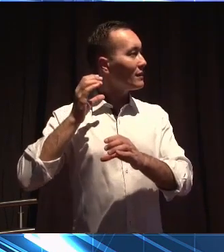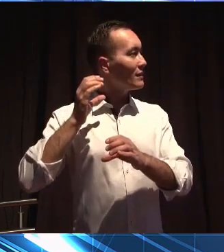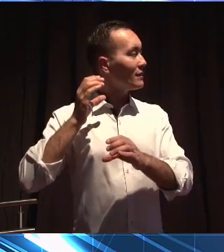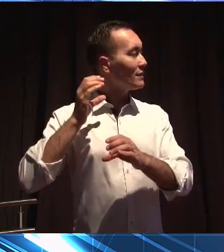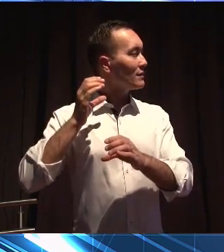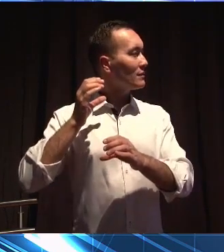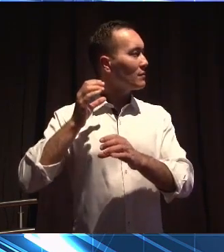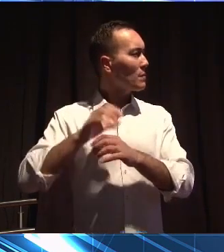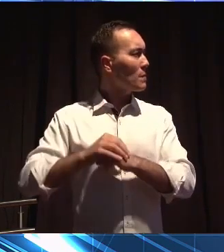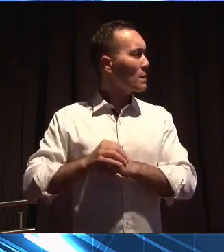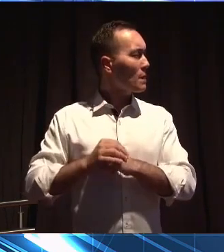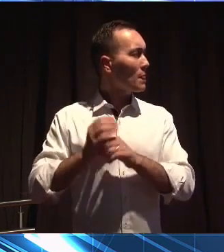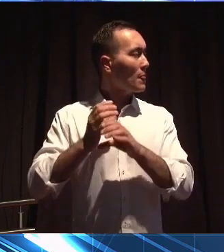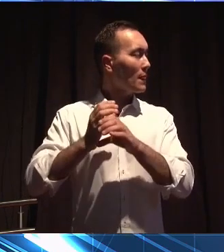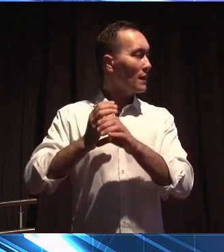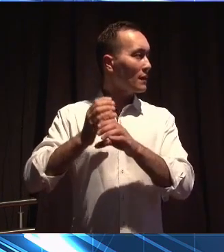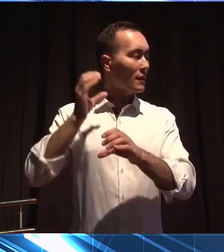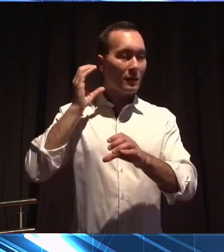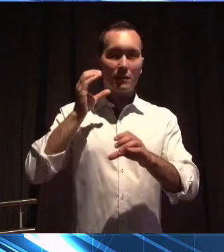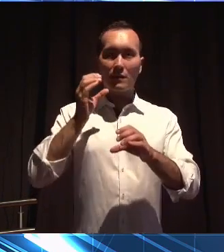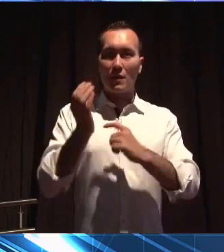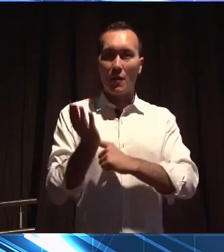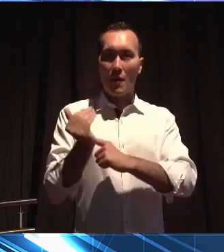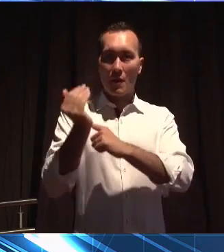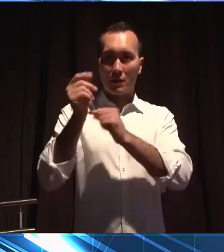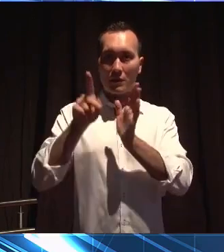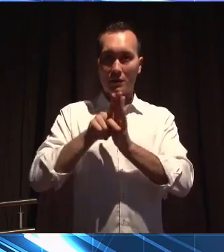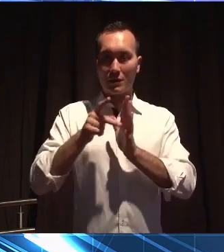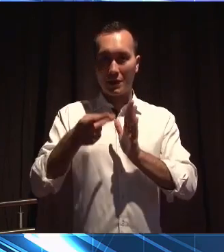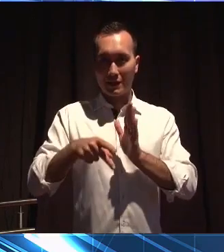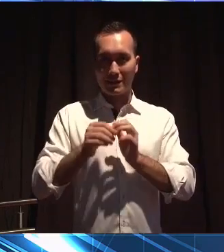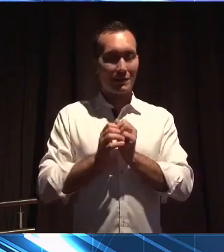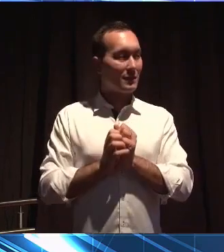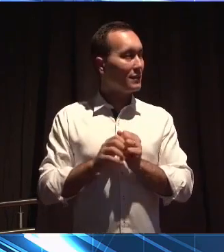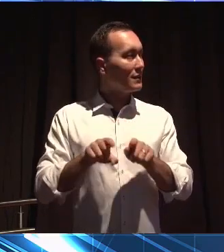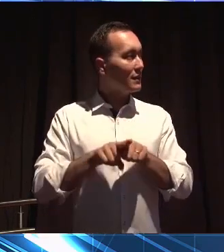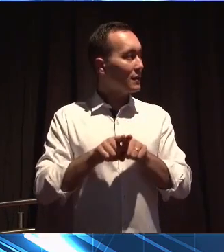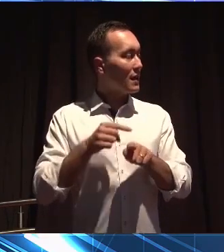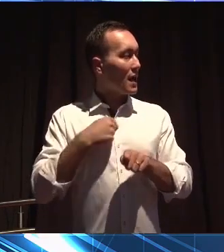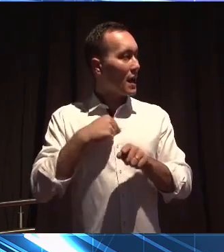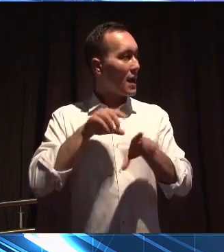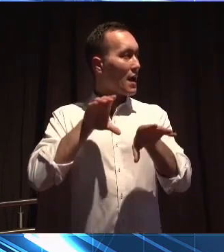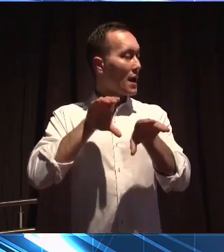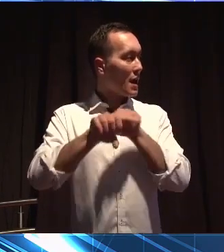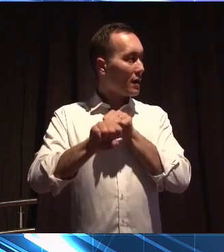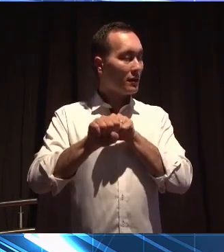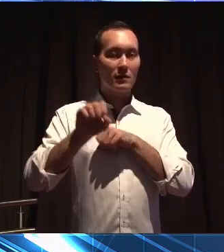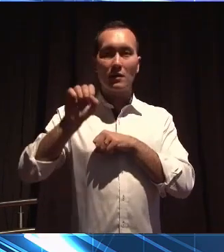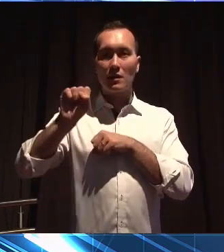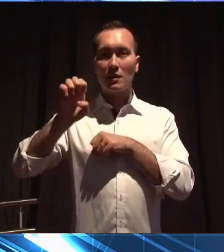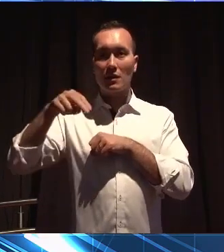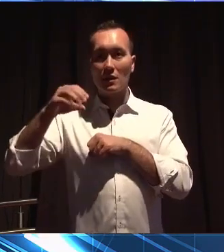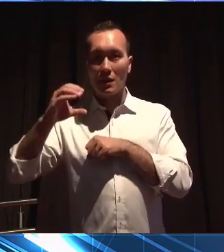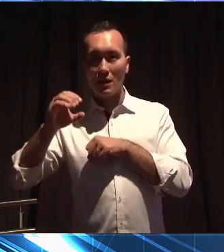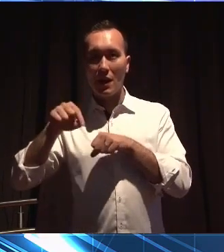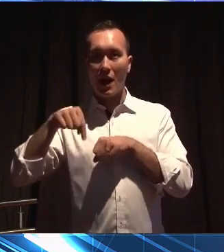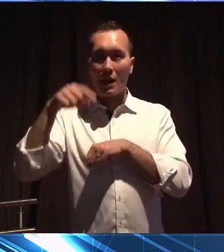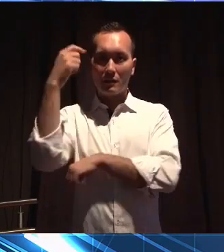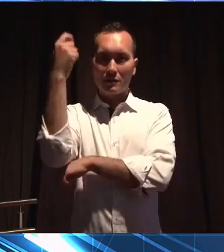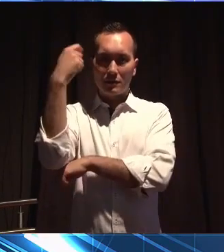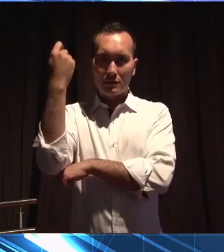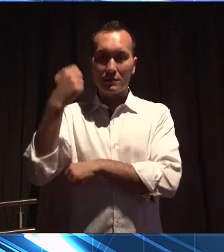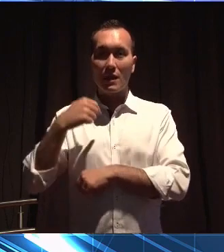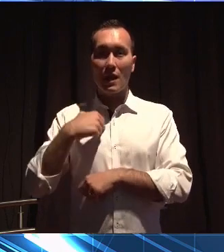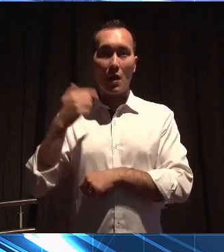professora no Técnico de Desenvolvimento de Sistemas do Senac, aqui no Rio Grande do Sul. Sou mestranda em computação na URGS, mas eu venho de uma base